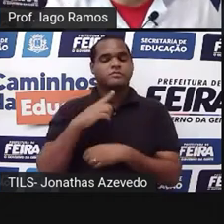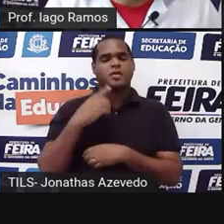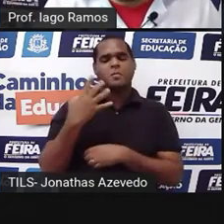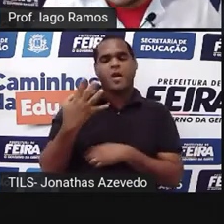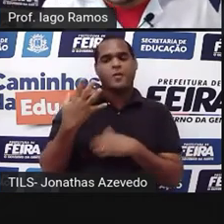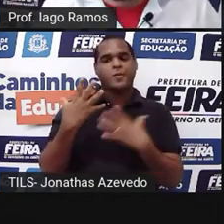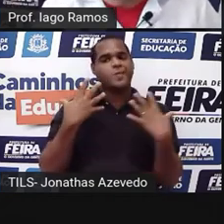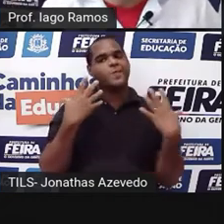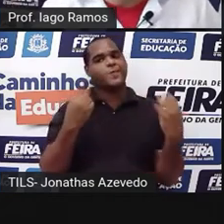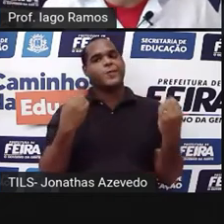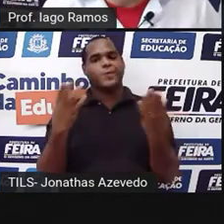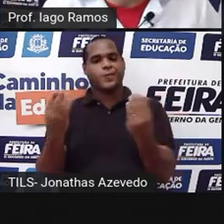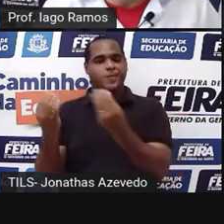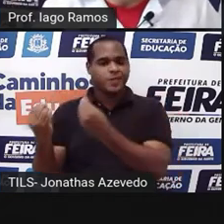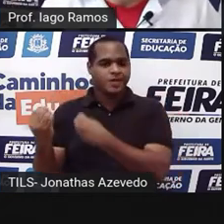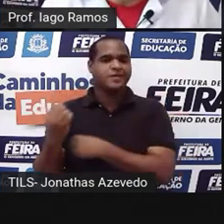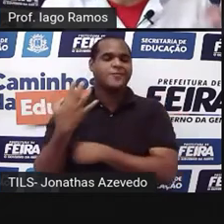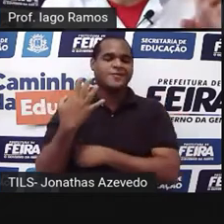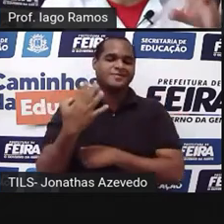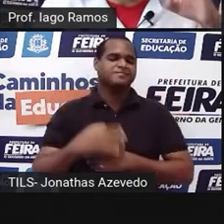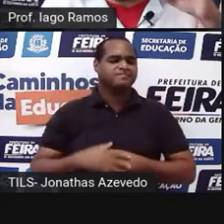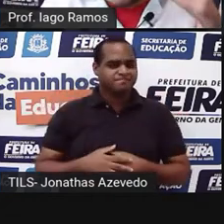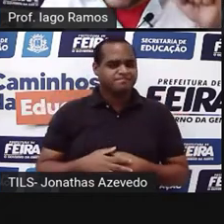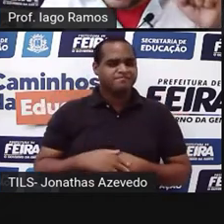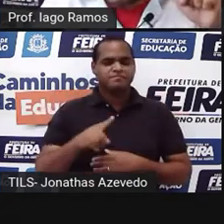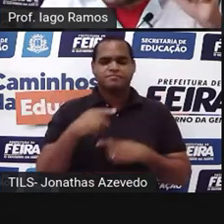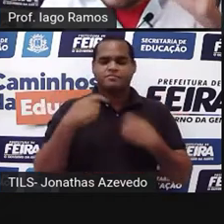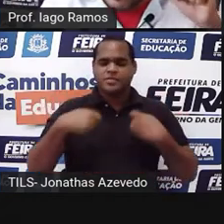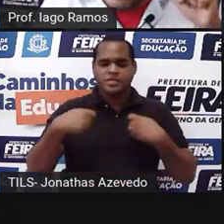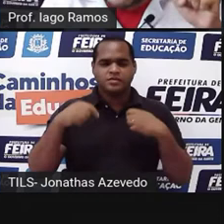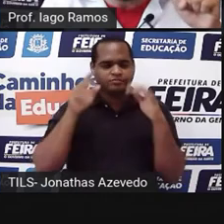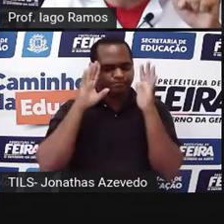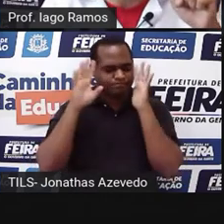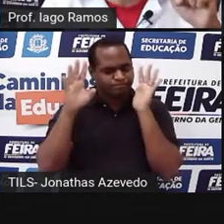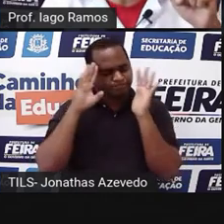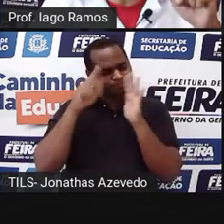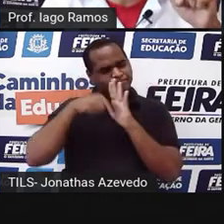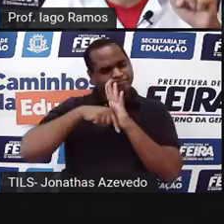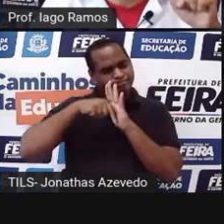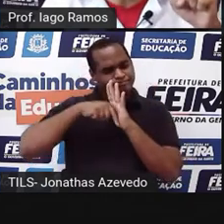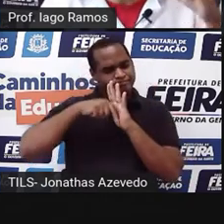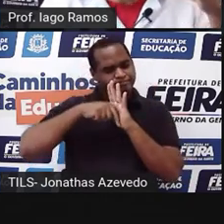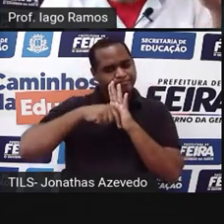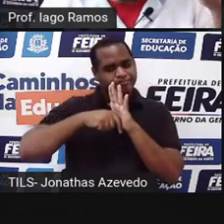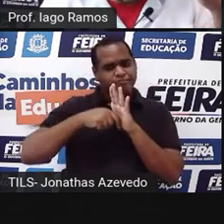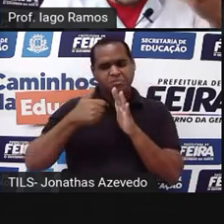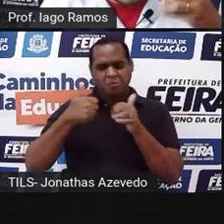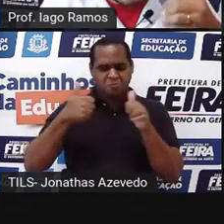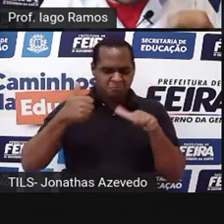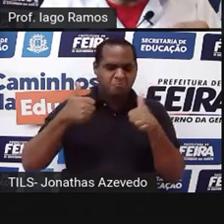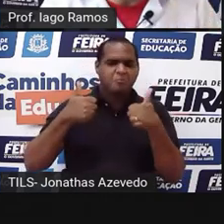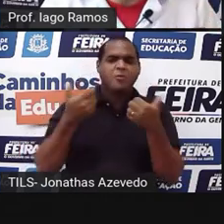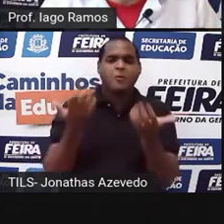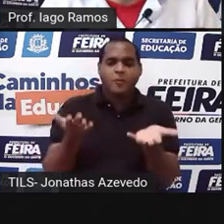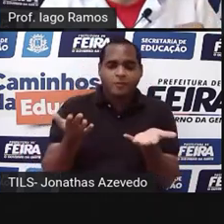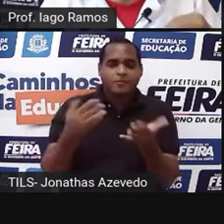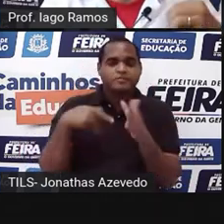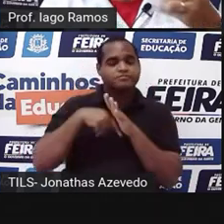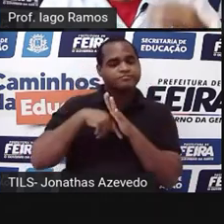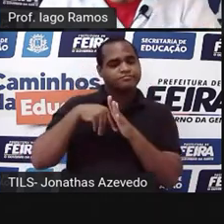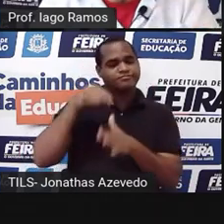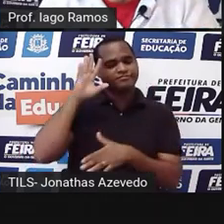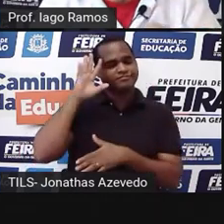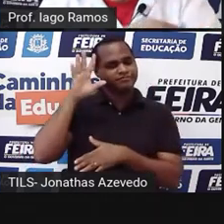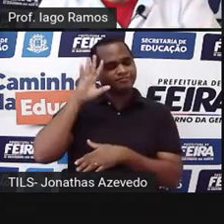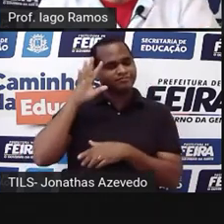ou bastante coisa, o número 4. Mas você precisa parar e pensar um pouquinho, tá bom? Fazer essa reflexão